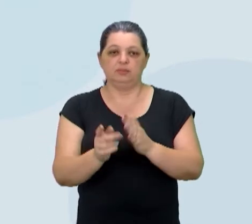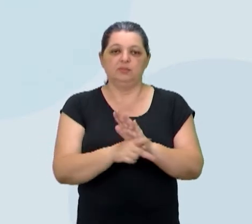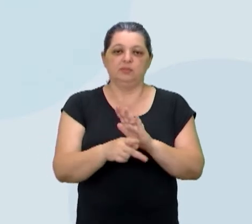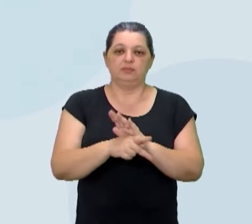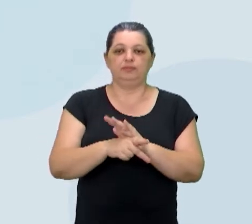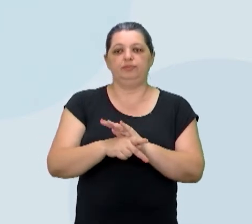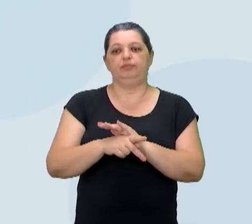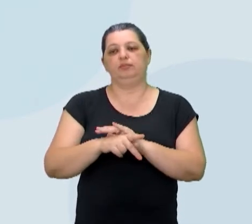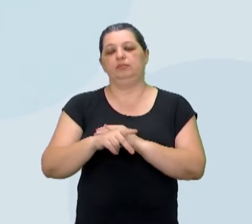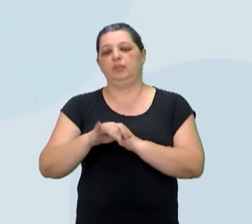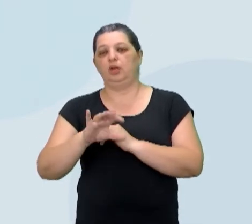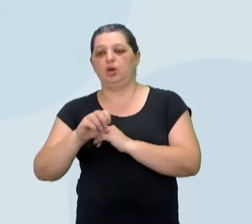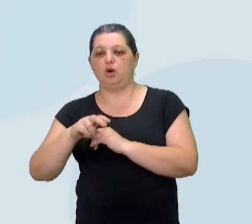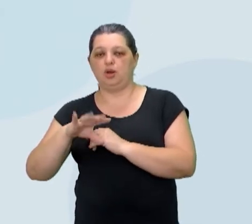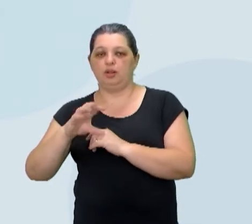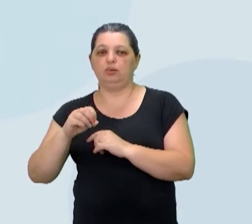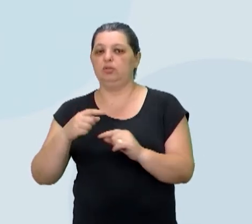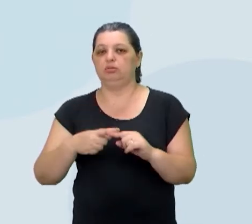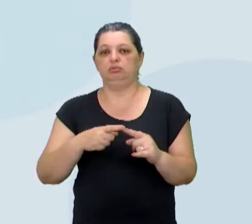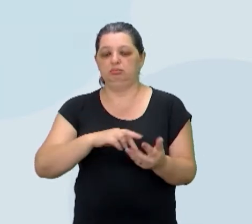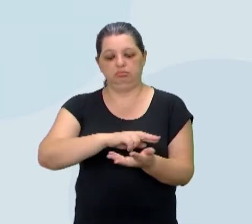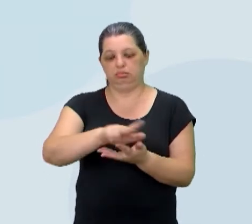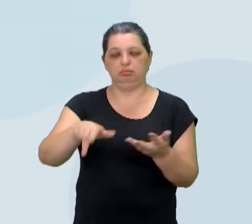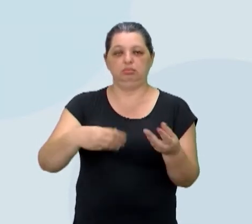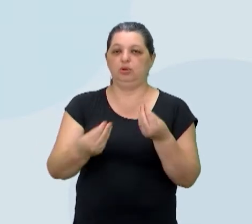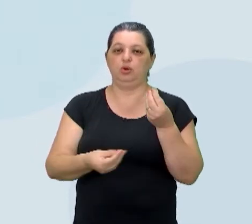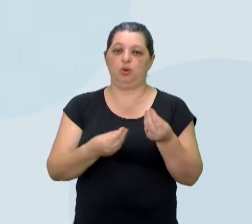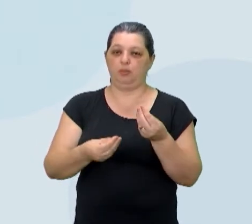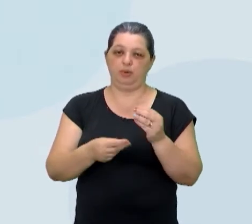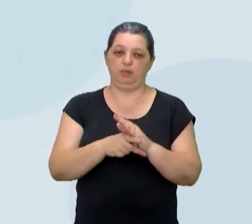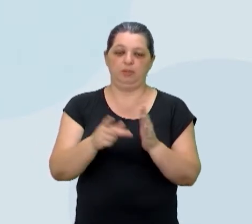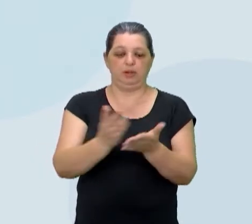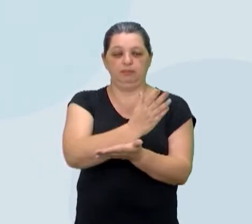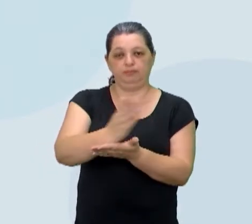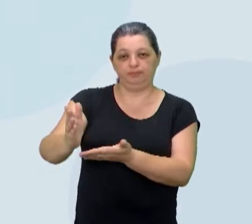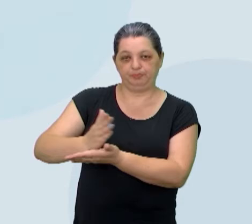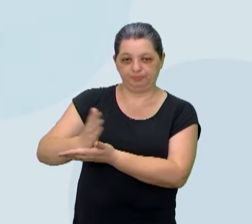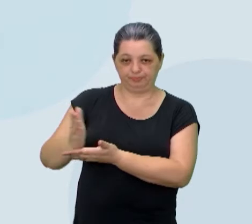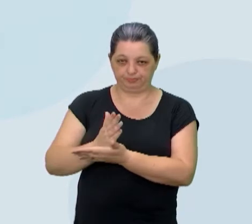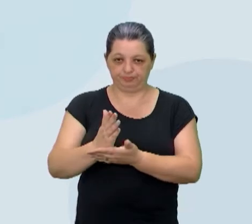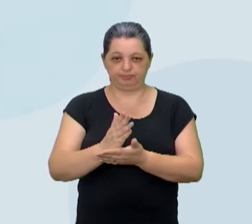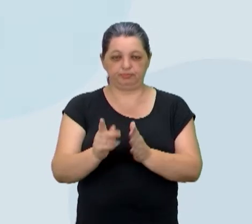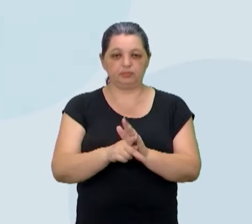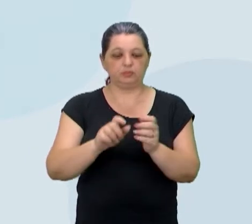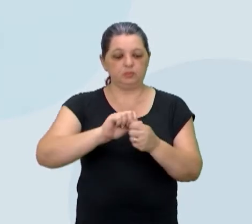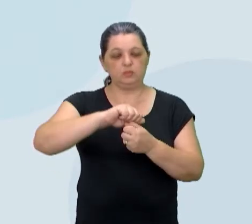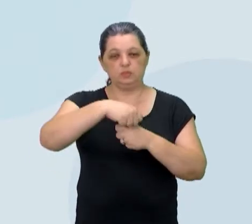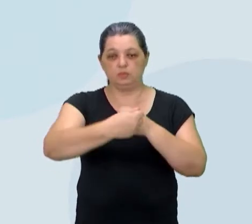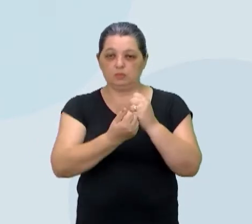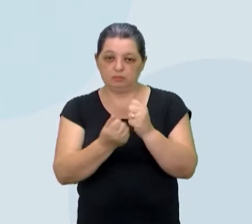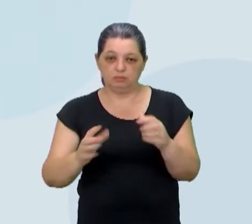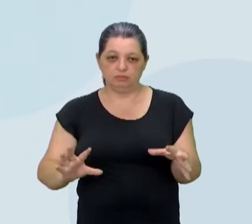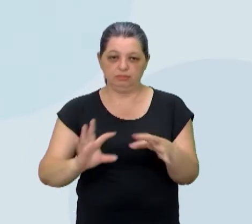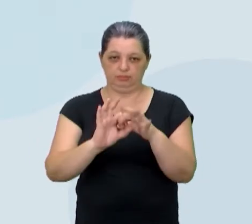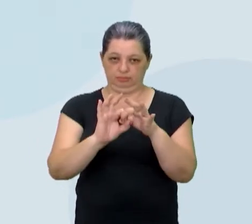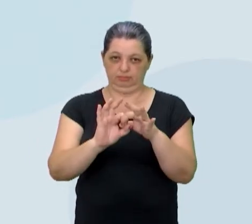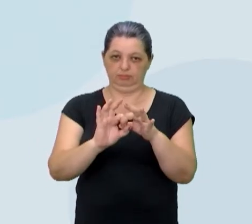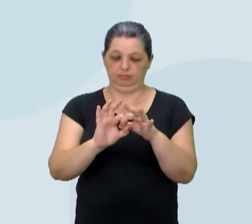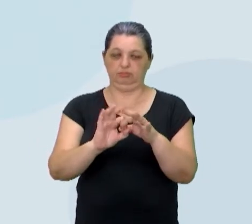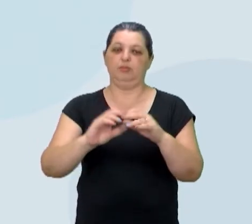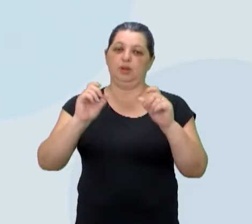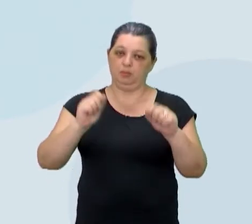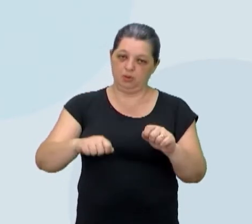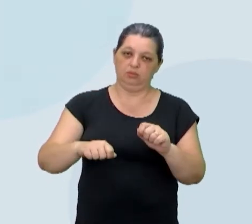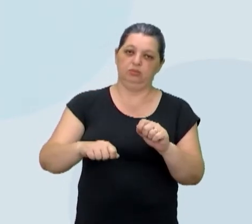ou iônica ou metálica. Ou seja, como os elétrons estão distribuídos entre os dois átomos que se ligam. Elas podem ser